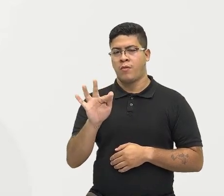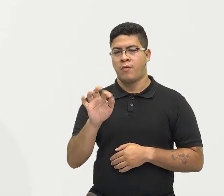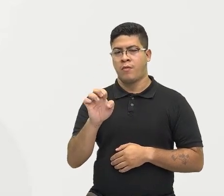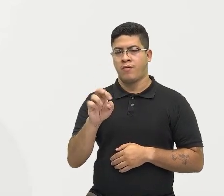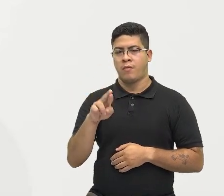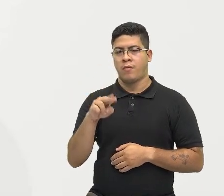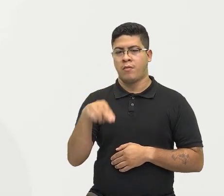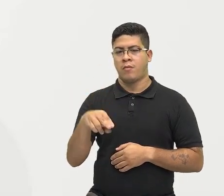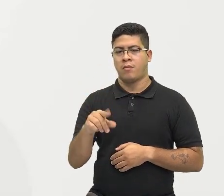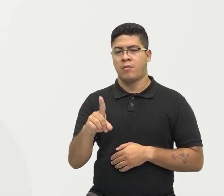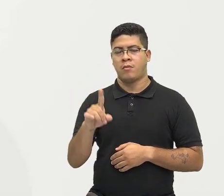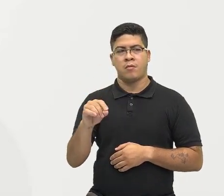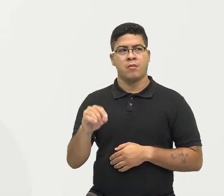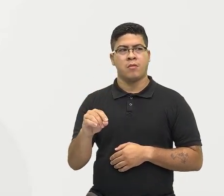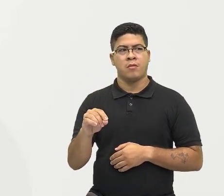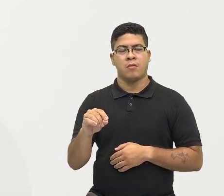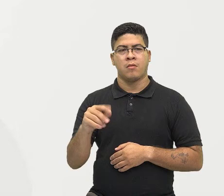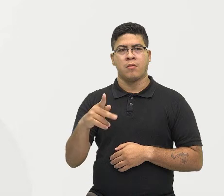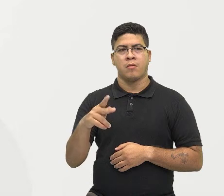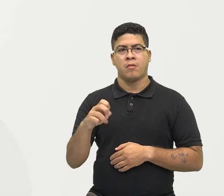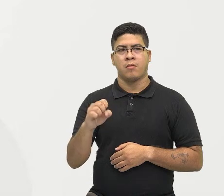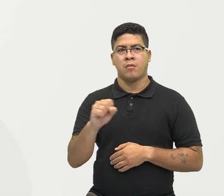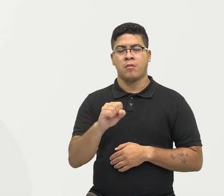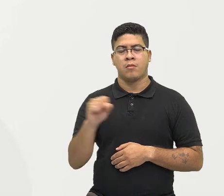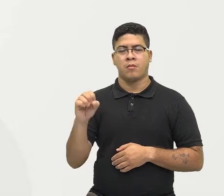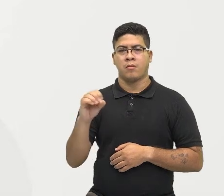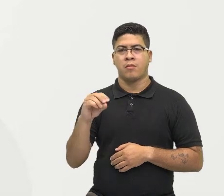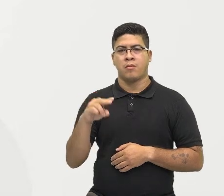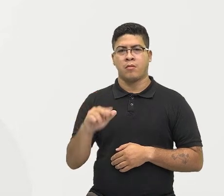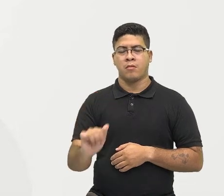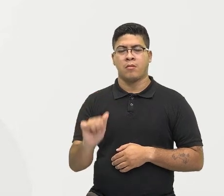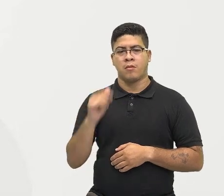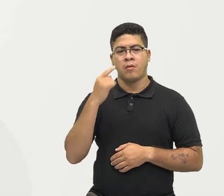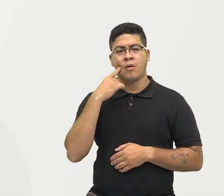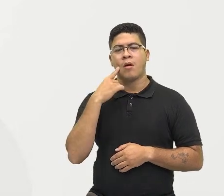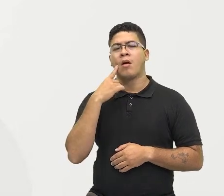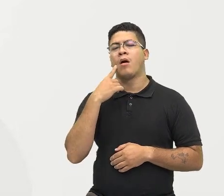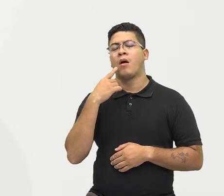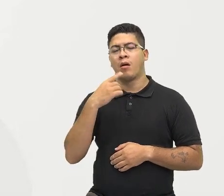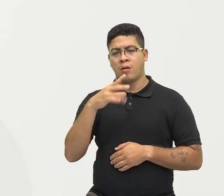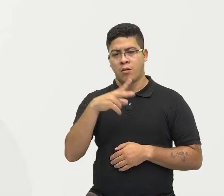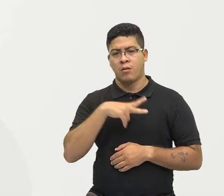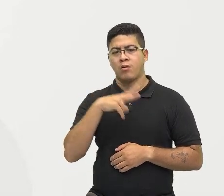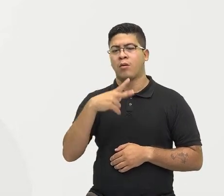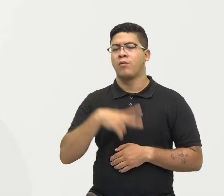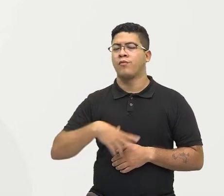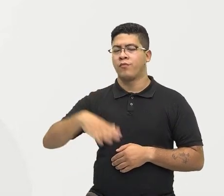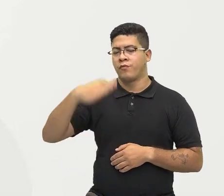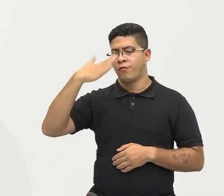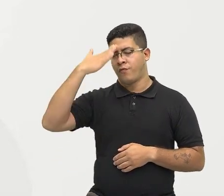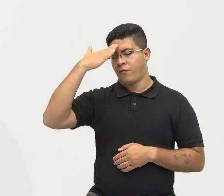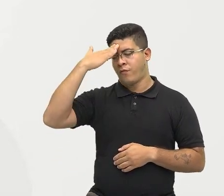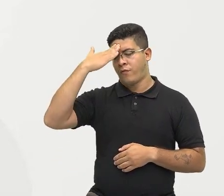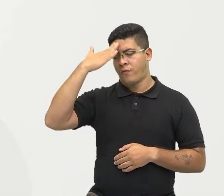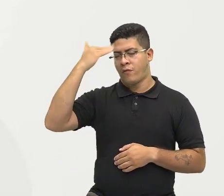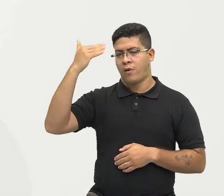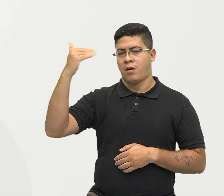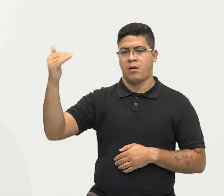um dos mais significativos poetas em língua portuguesa de todos os